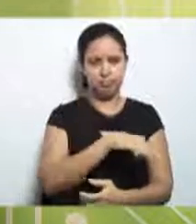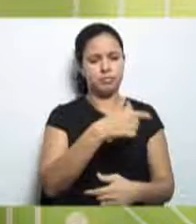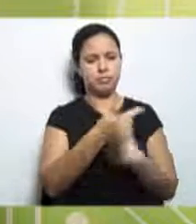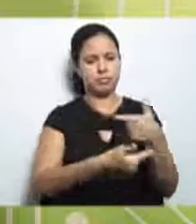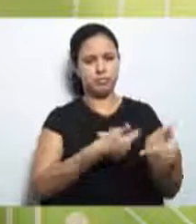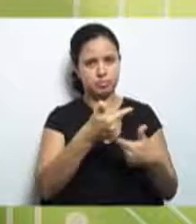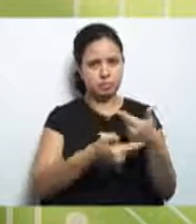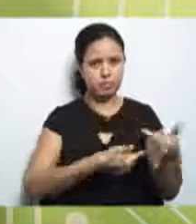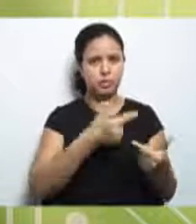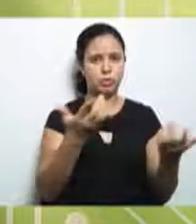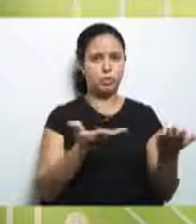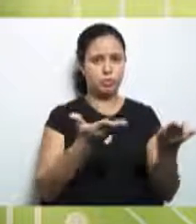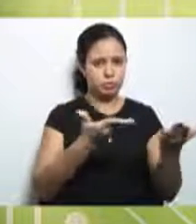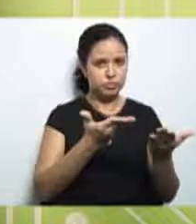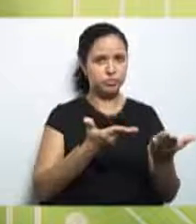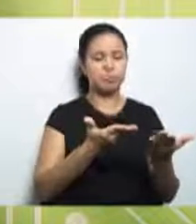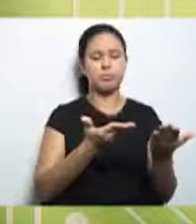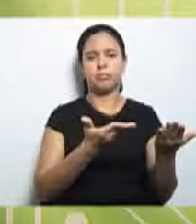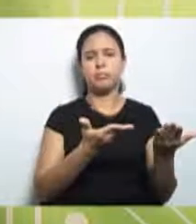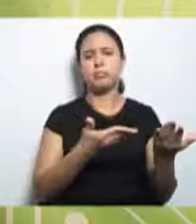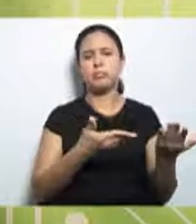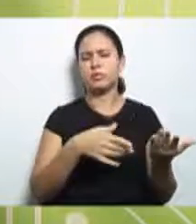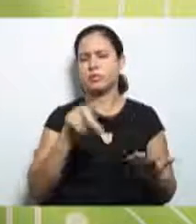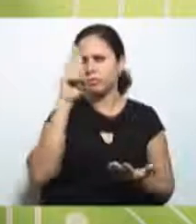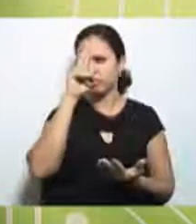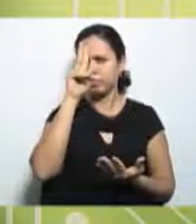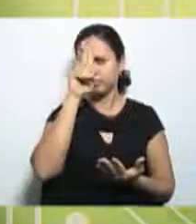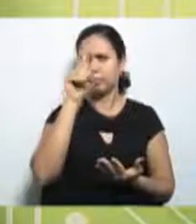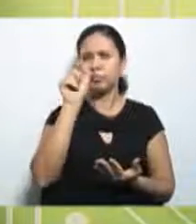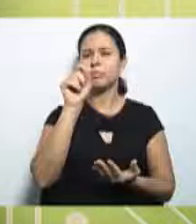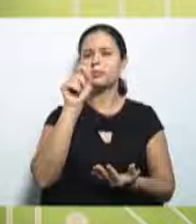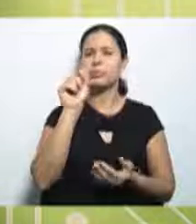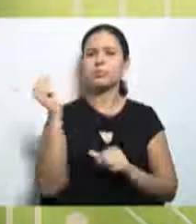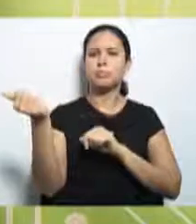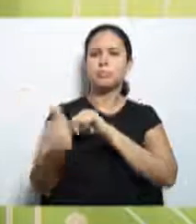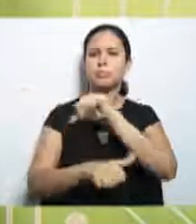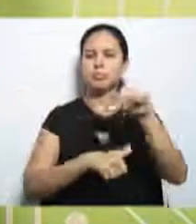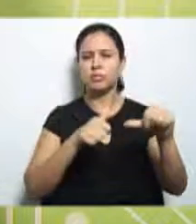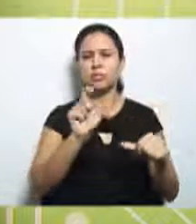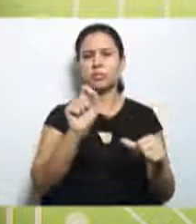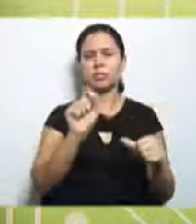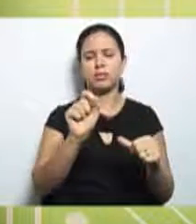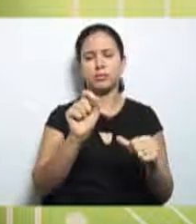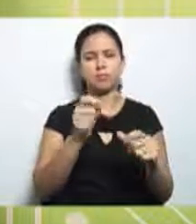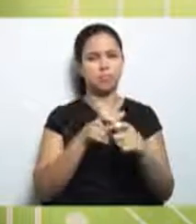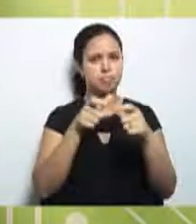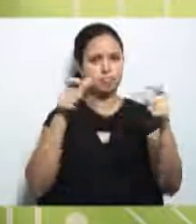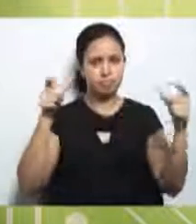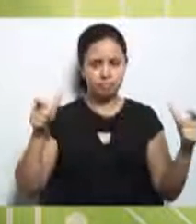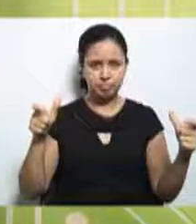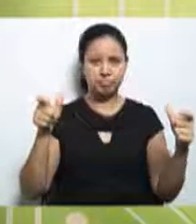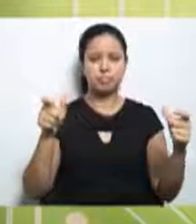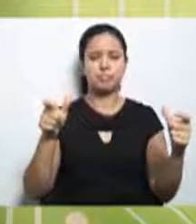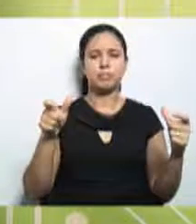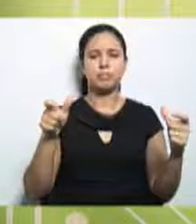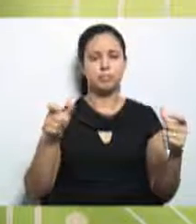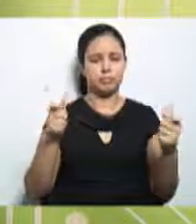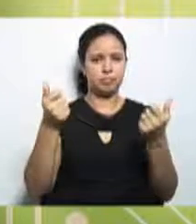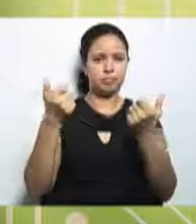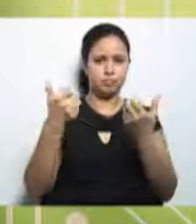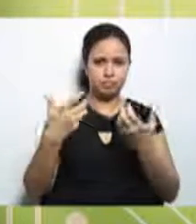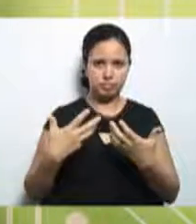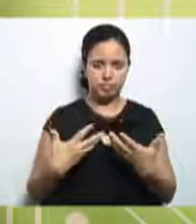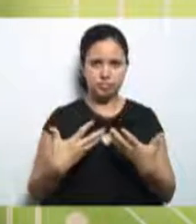é realizado hoje. Agora, imagina você, vamos mudar um pouco essa escala, vamos aumentar essa escala, como eu falei,